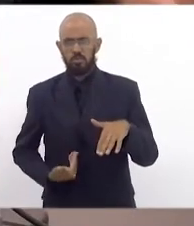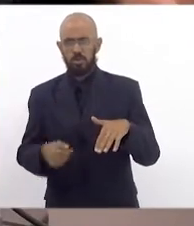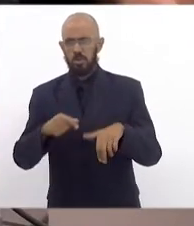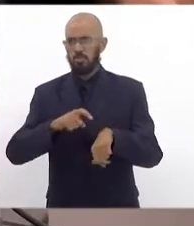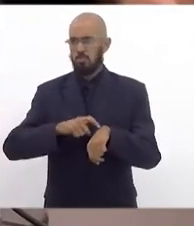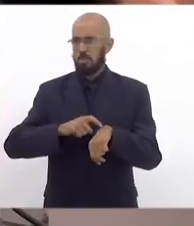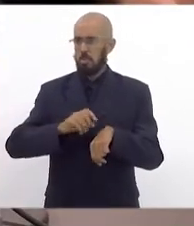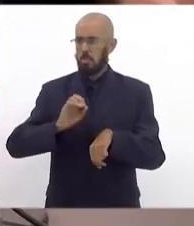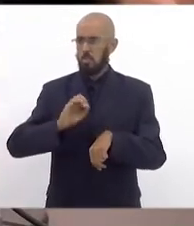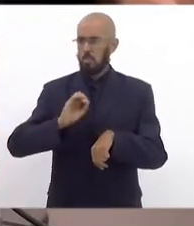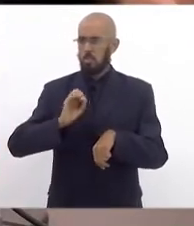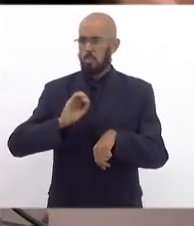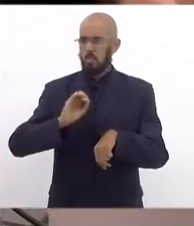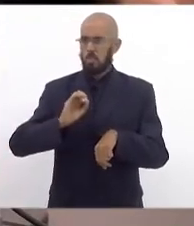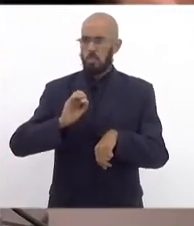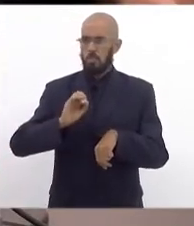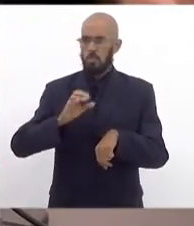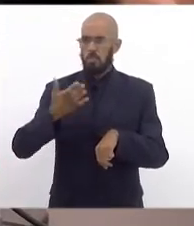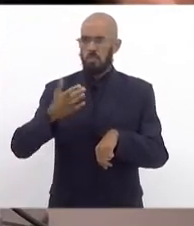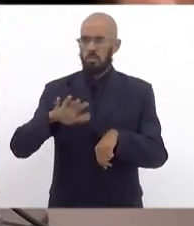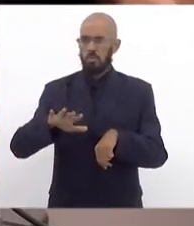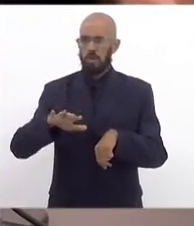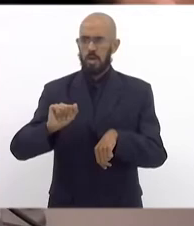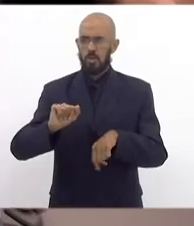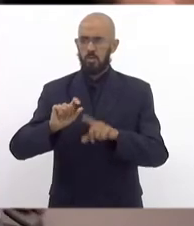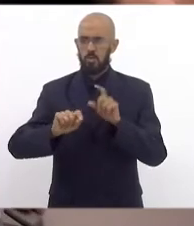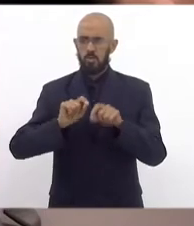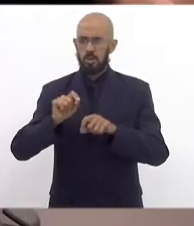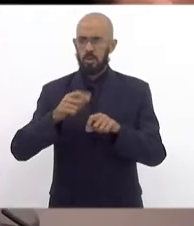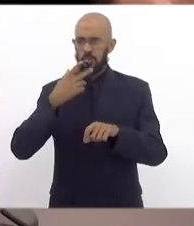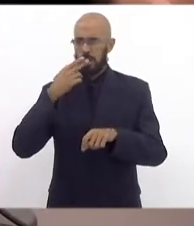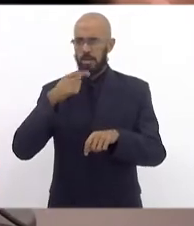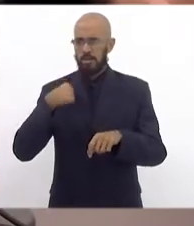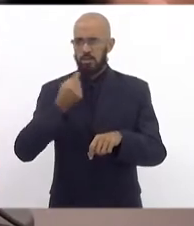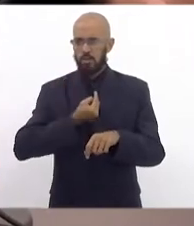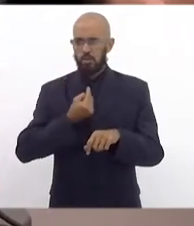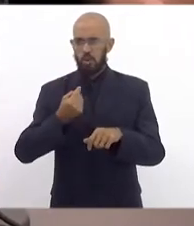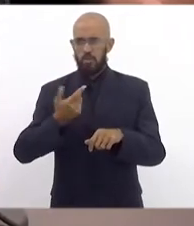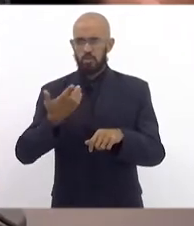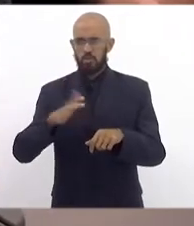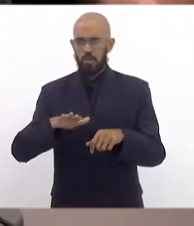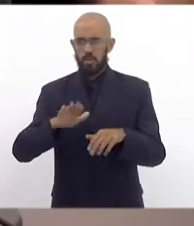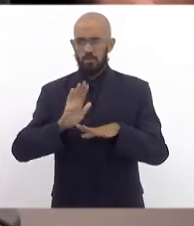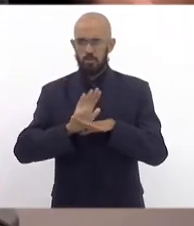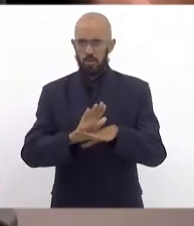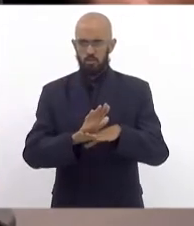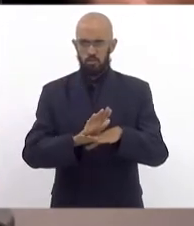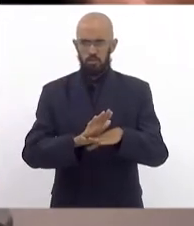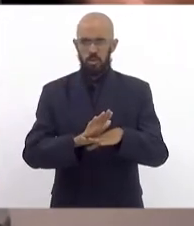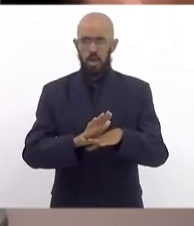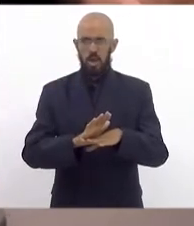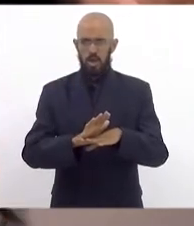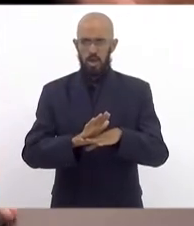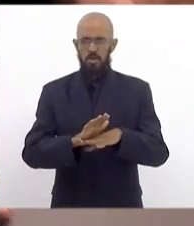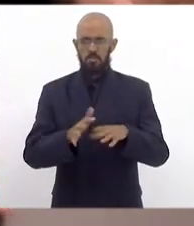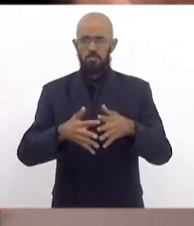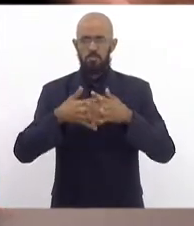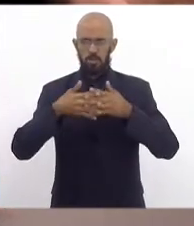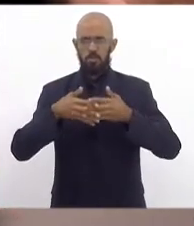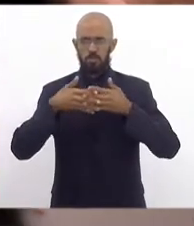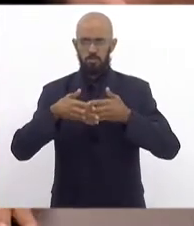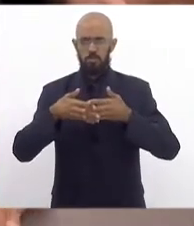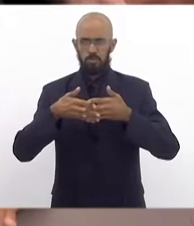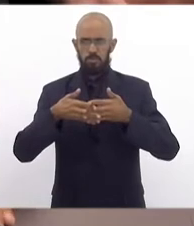momento algum eu quero que pareça que a gente não tá solidário o que acontece em Petrópolis